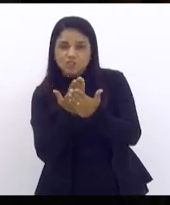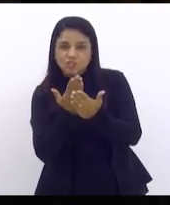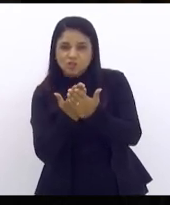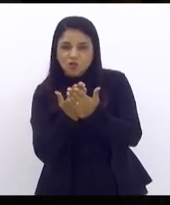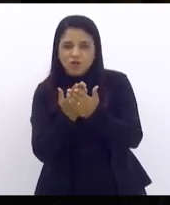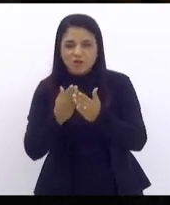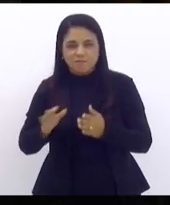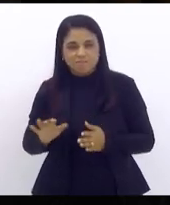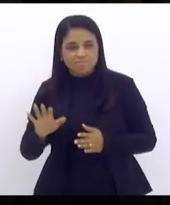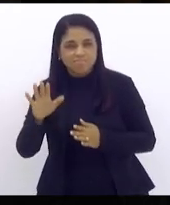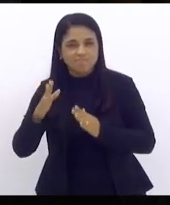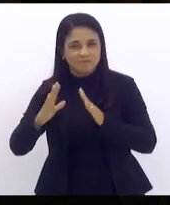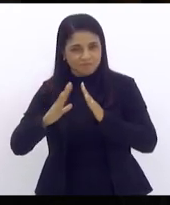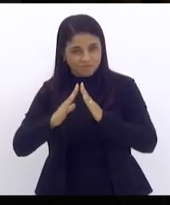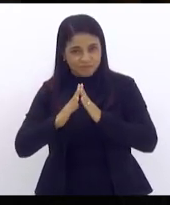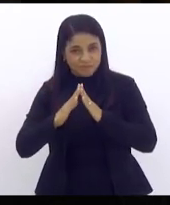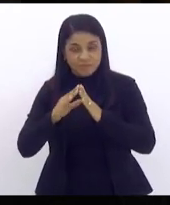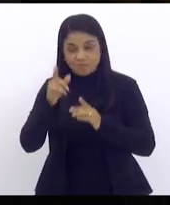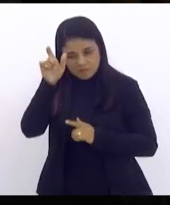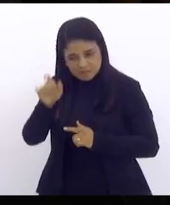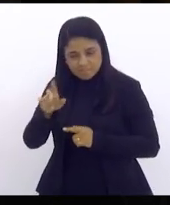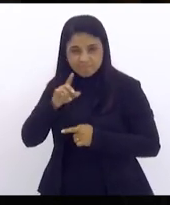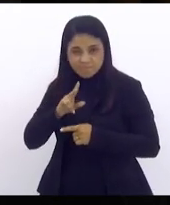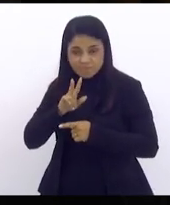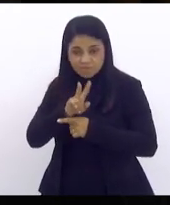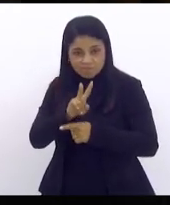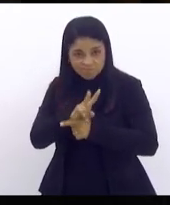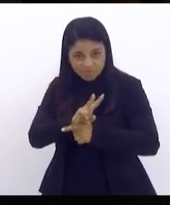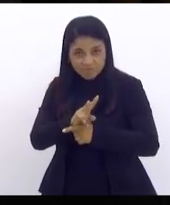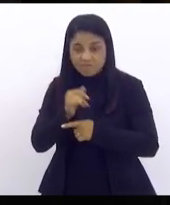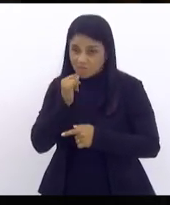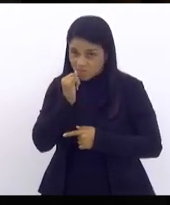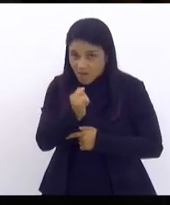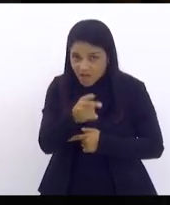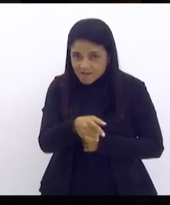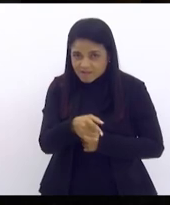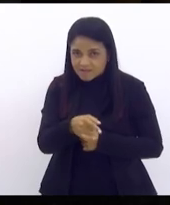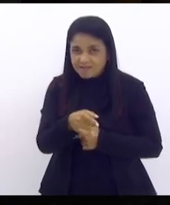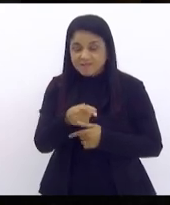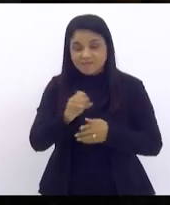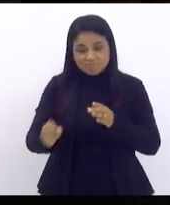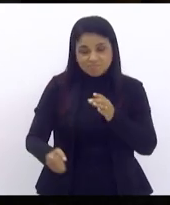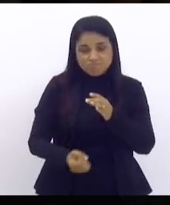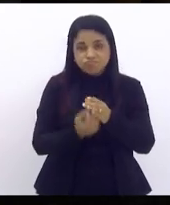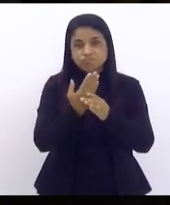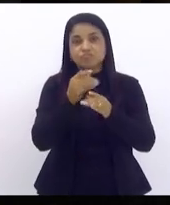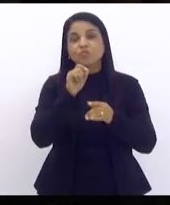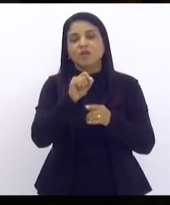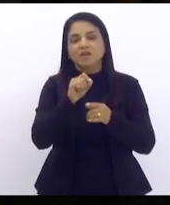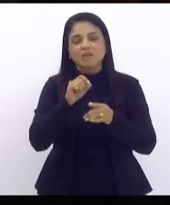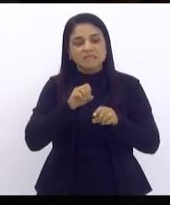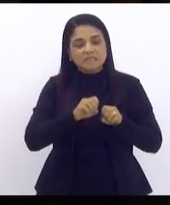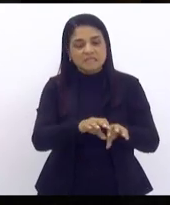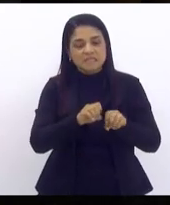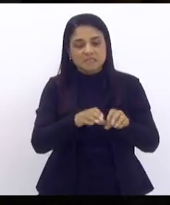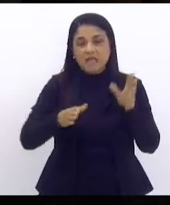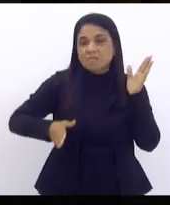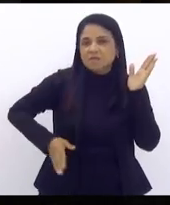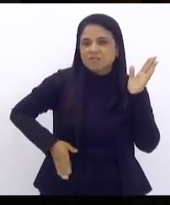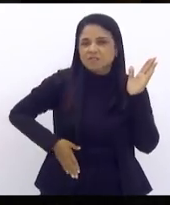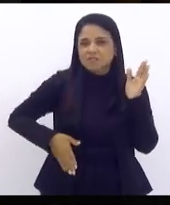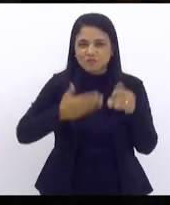proteger, instalou um QG para ensinar bandidagem a bandidos, para